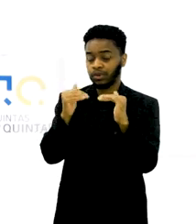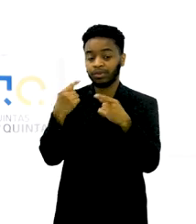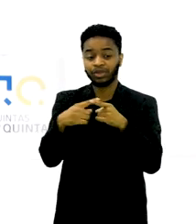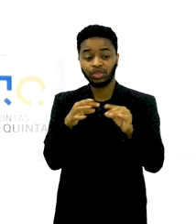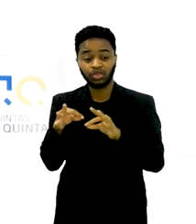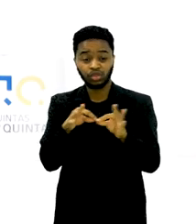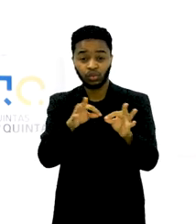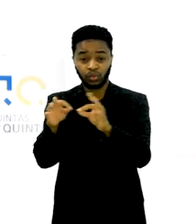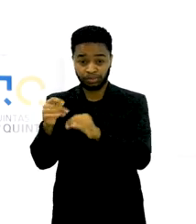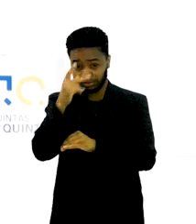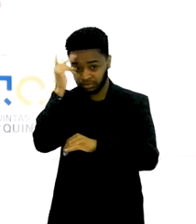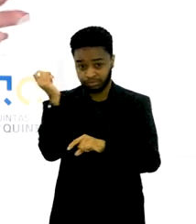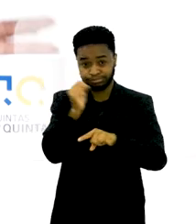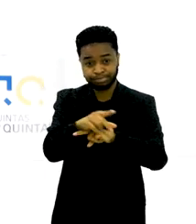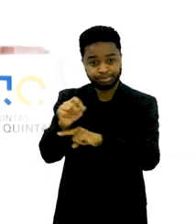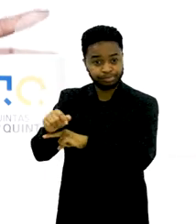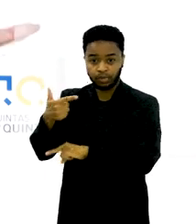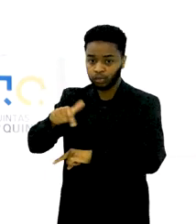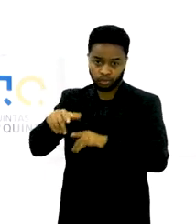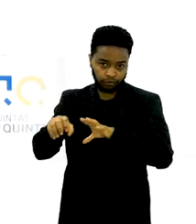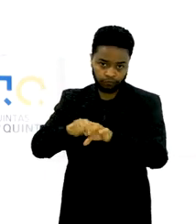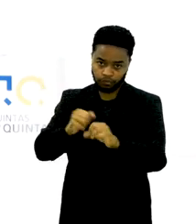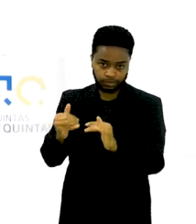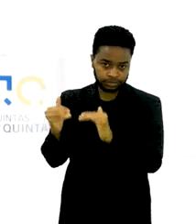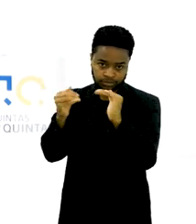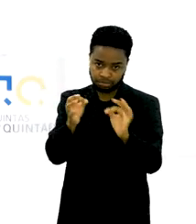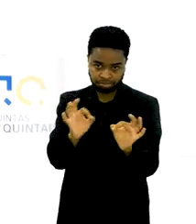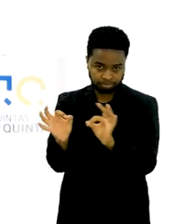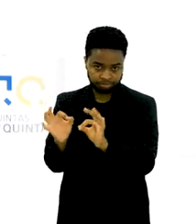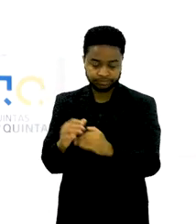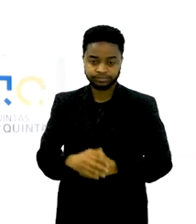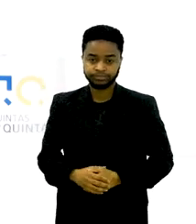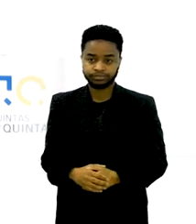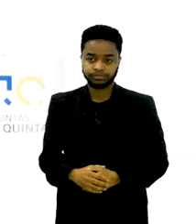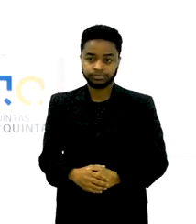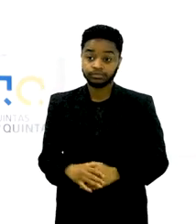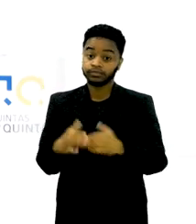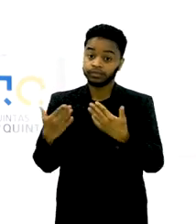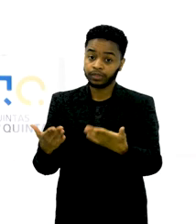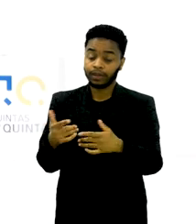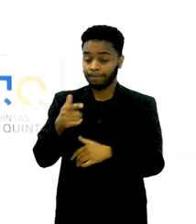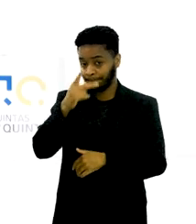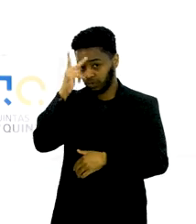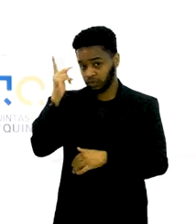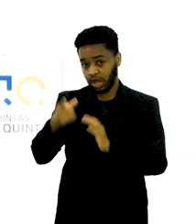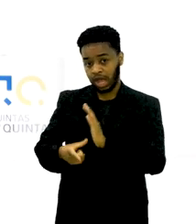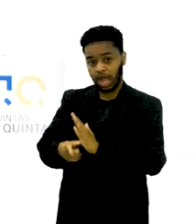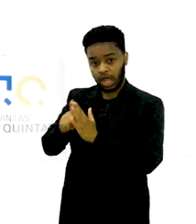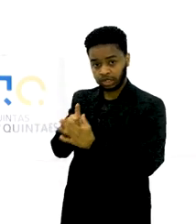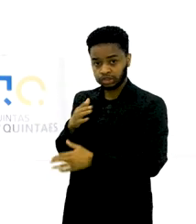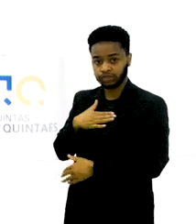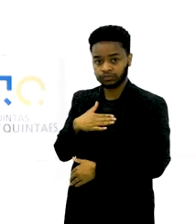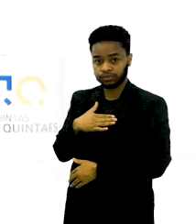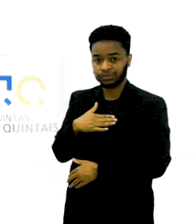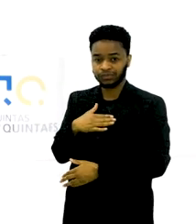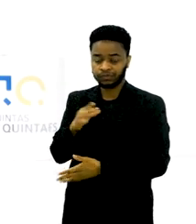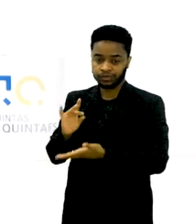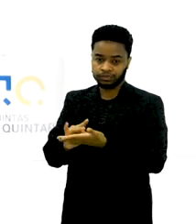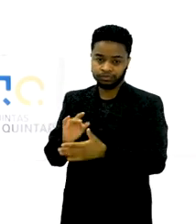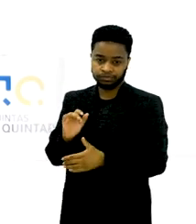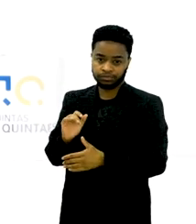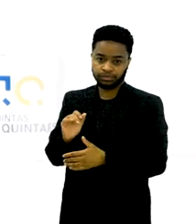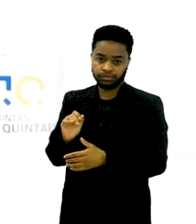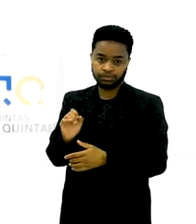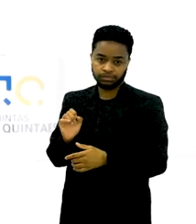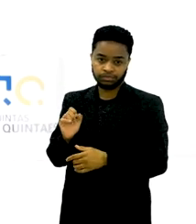ocupantes do cargo nem no nível superior tiveram né então o único que me antecedeu eh eh quer dizer que